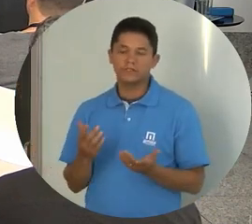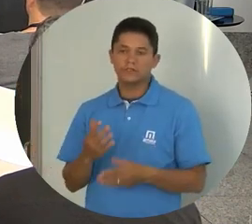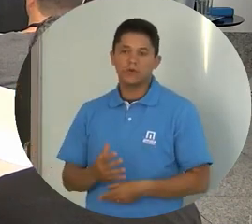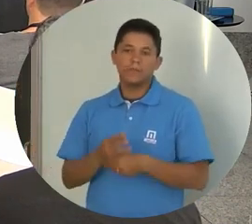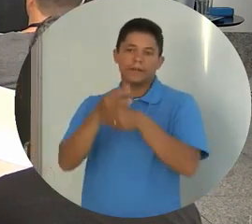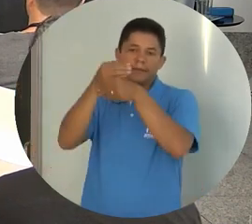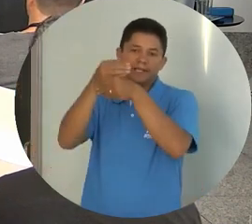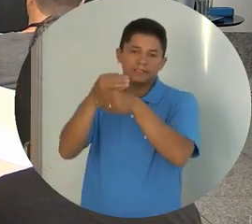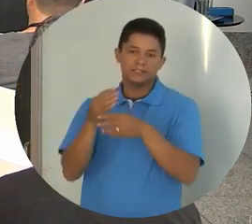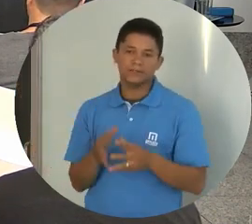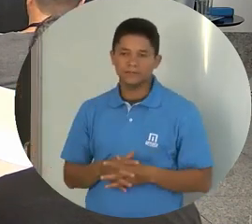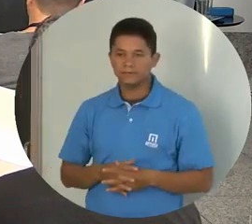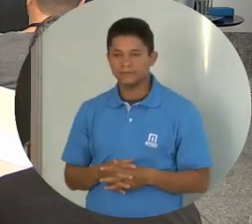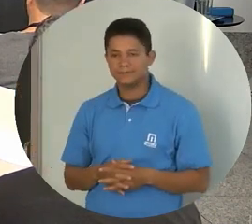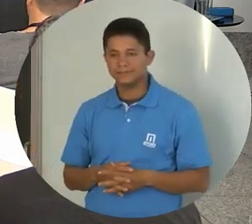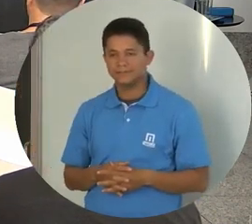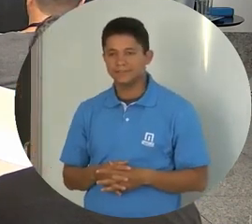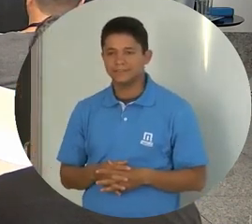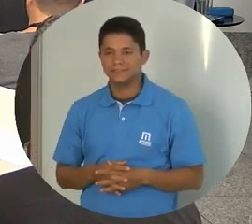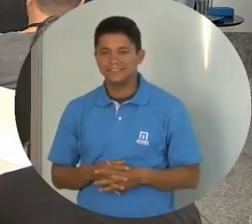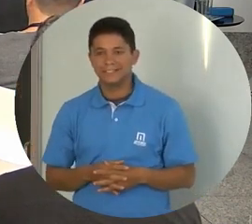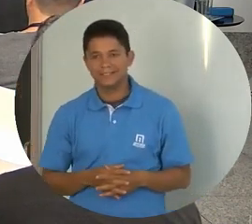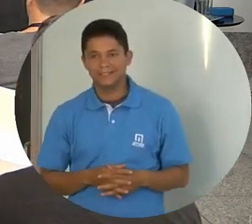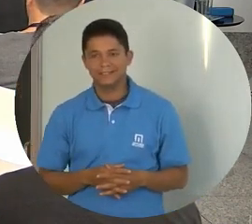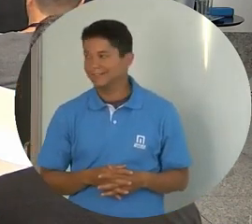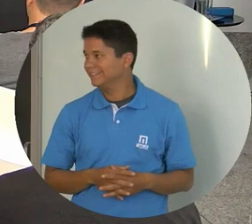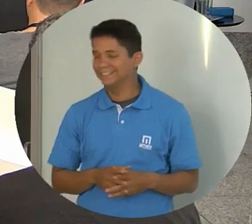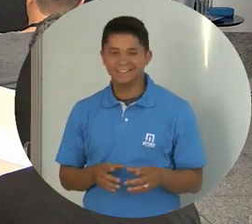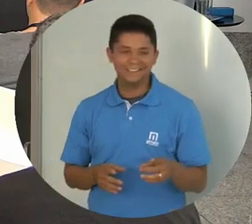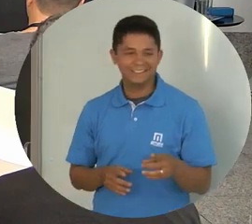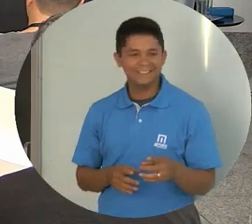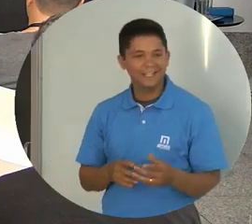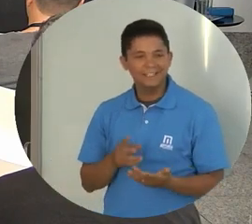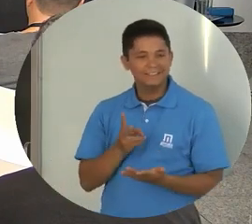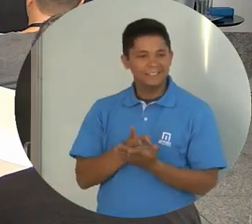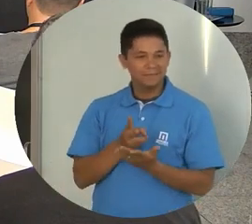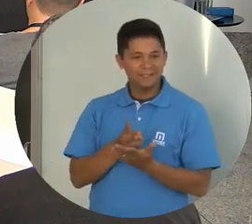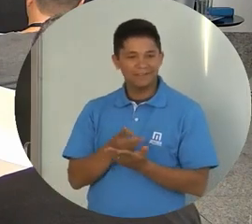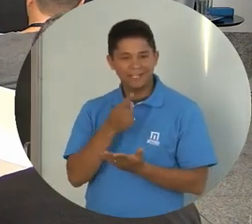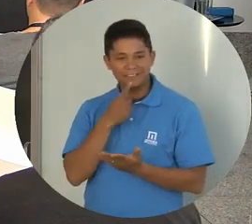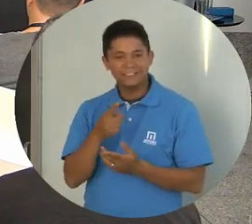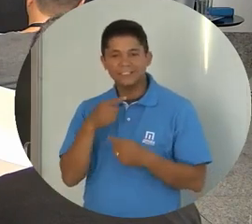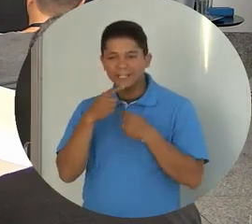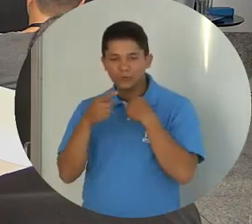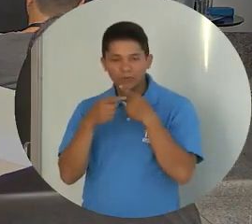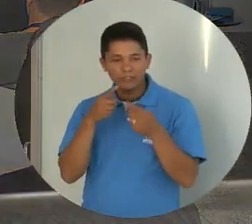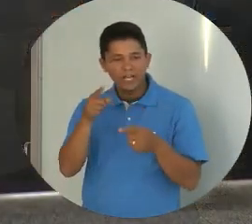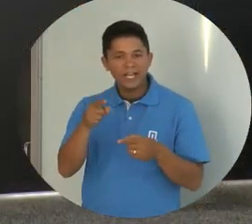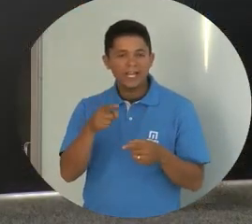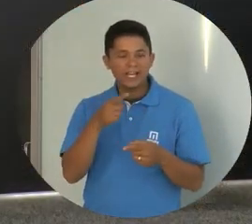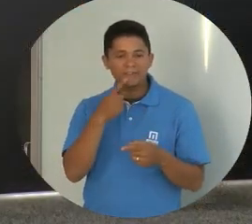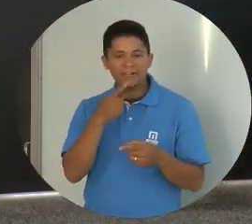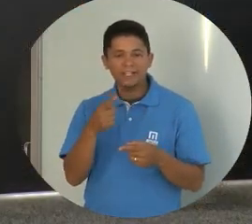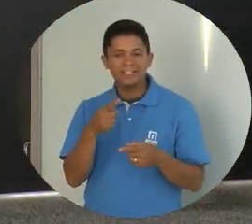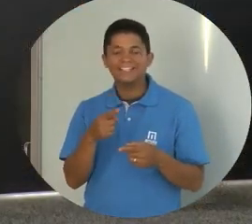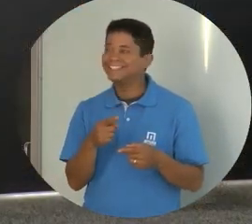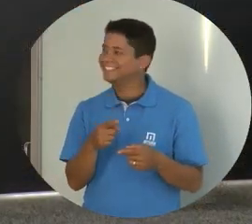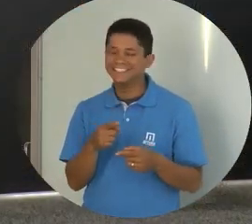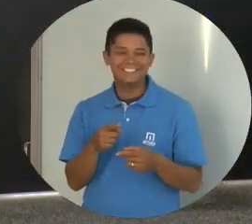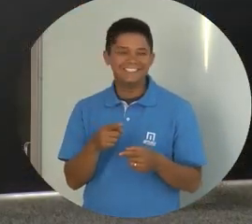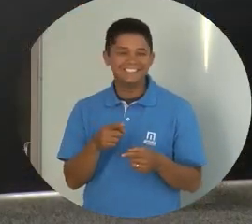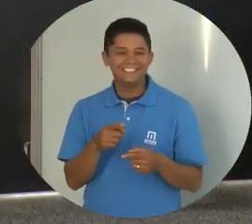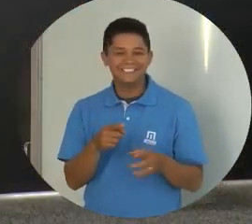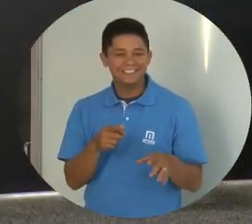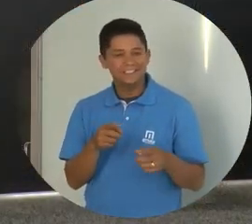que foi falado por mim, pelo Leandro ou pelo Marcelo? Pode levantar a mão se alguém tem alguma dúvida, alguma coisa.